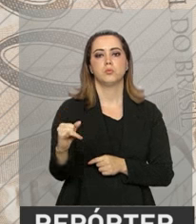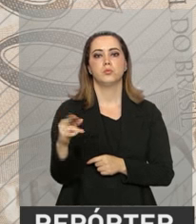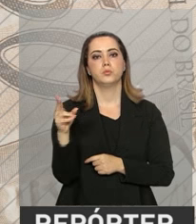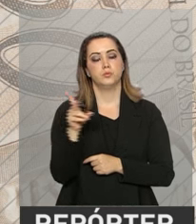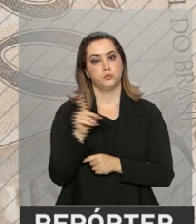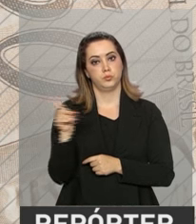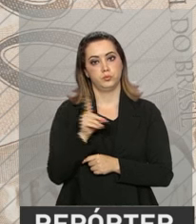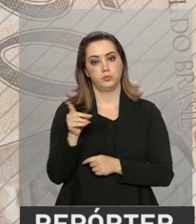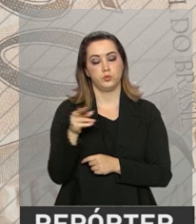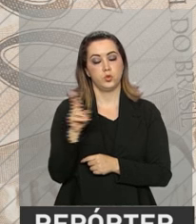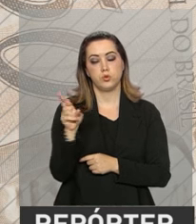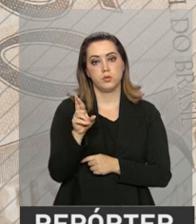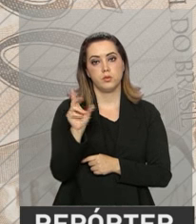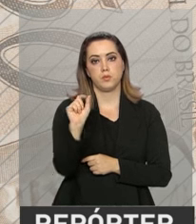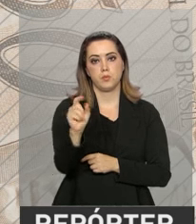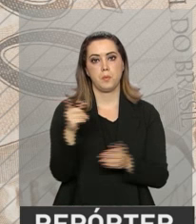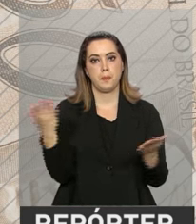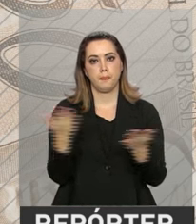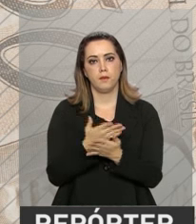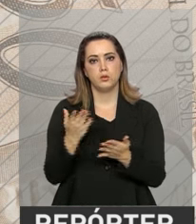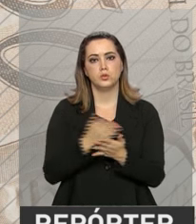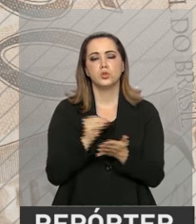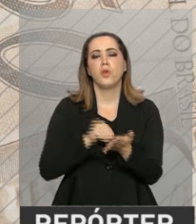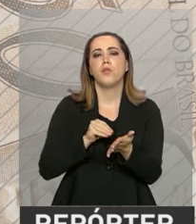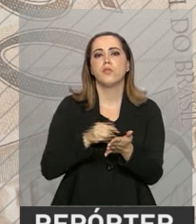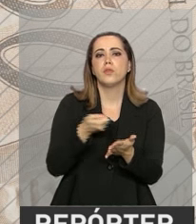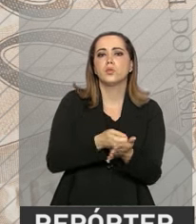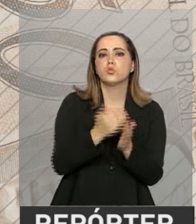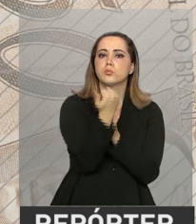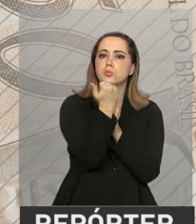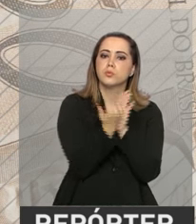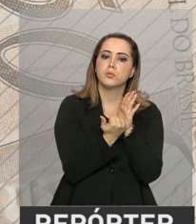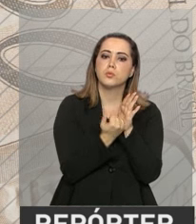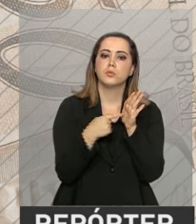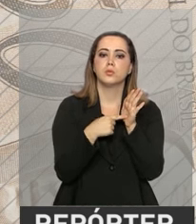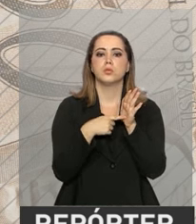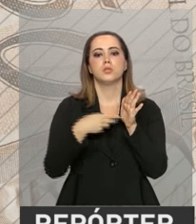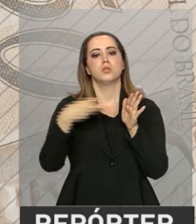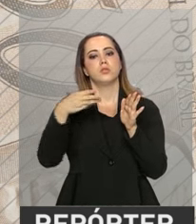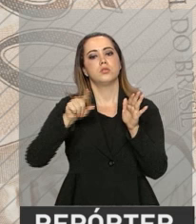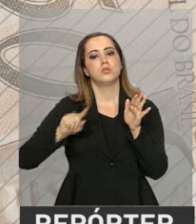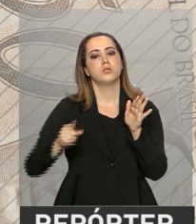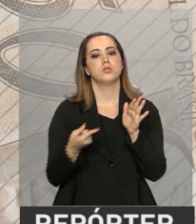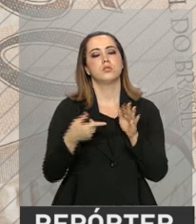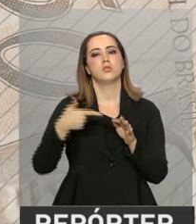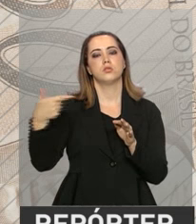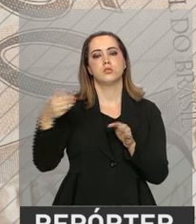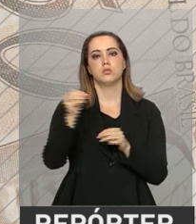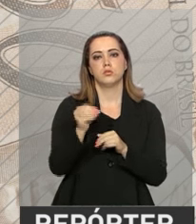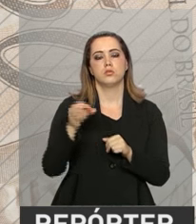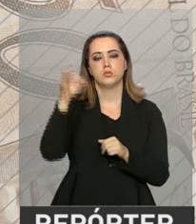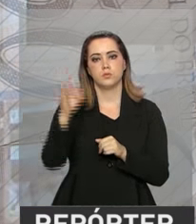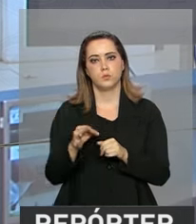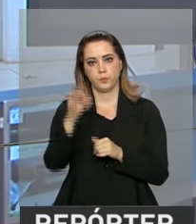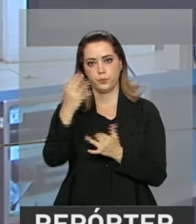A inadimplência diminuiu e ficou R,2% abaixo da média de mercado de 3,51%.